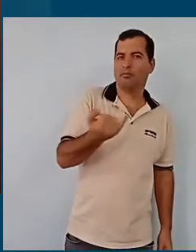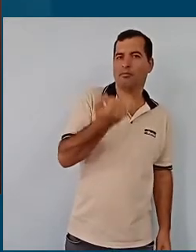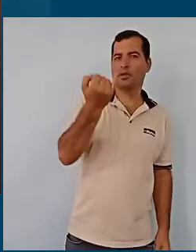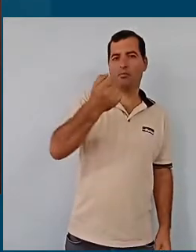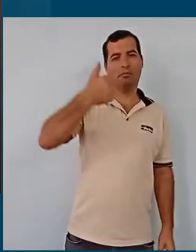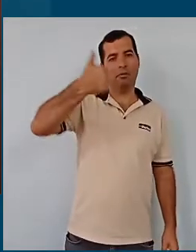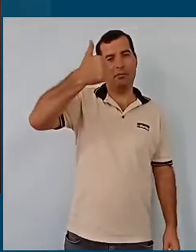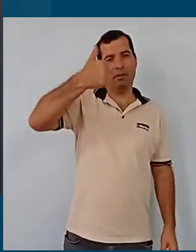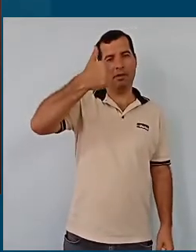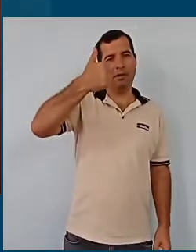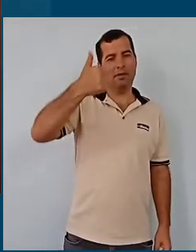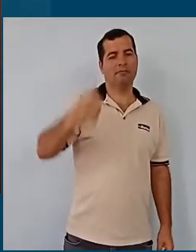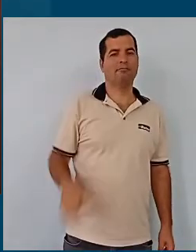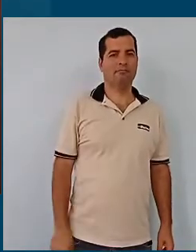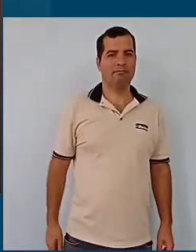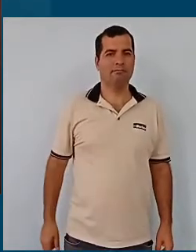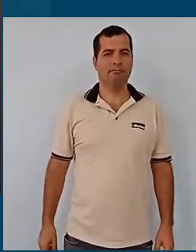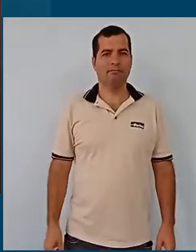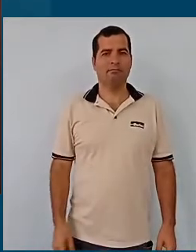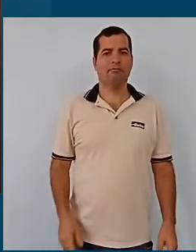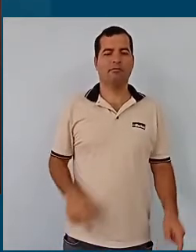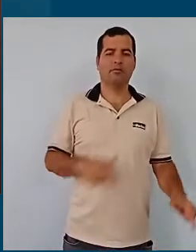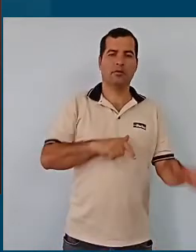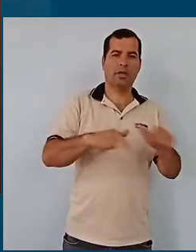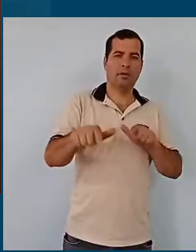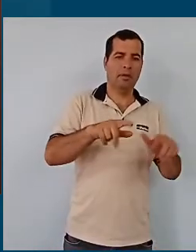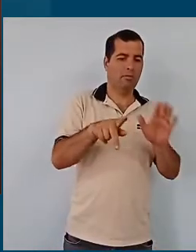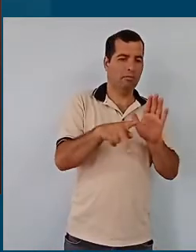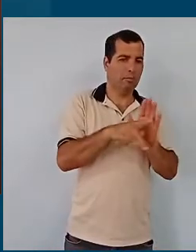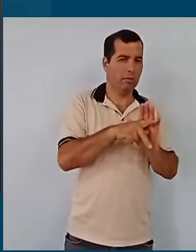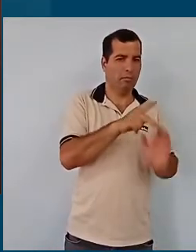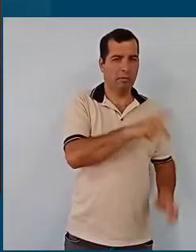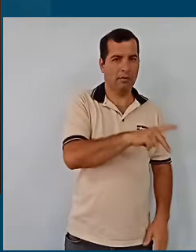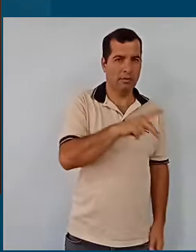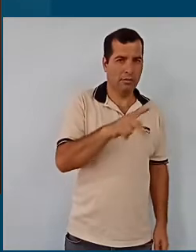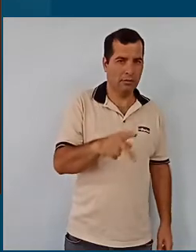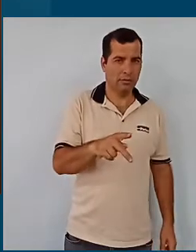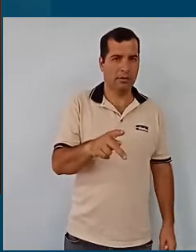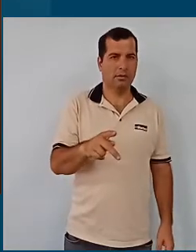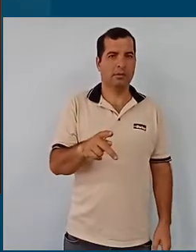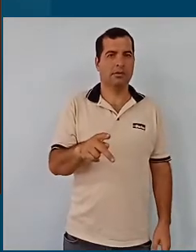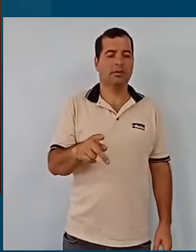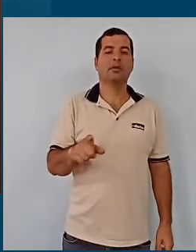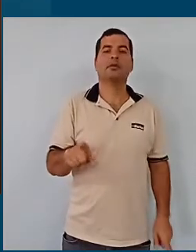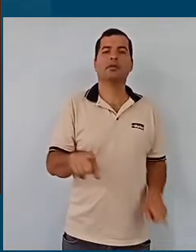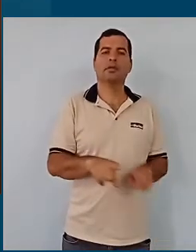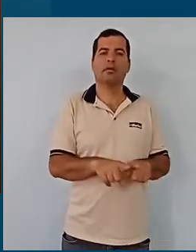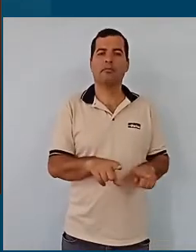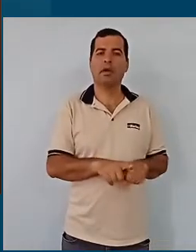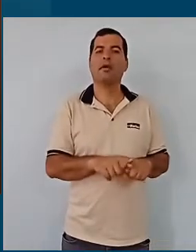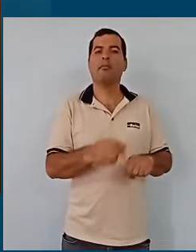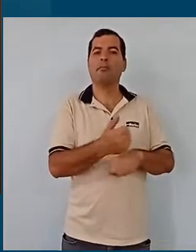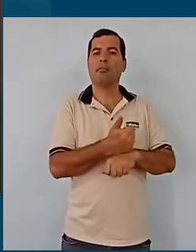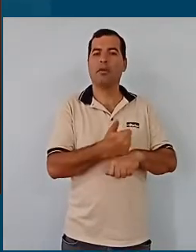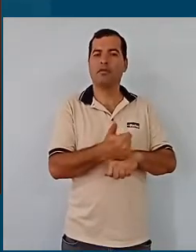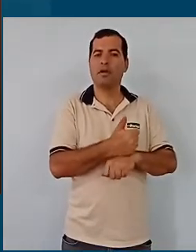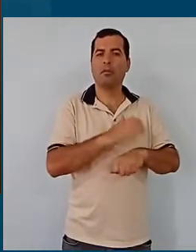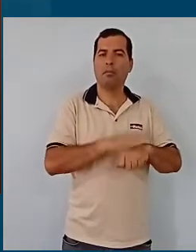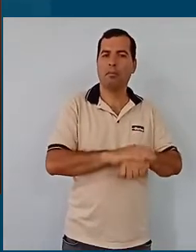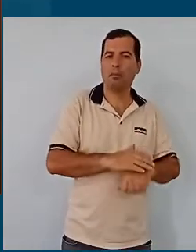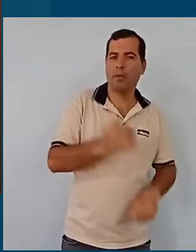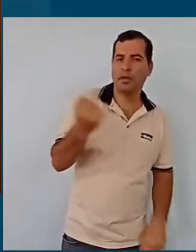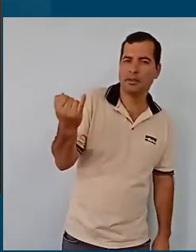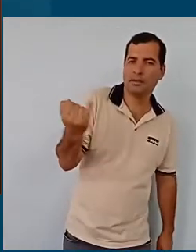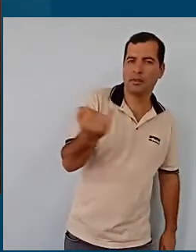da sociedade. E o trabalho do professor passa a ser o trabalho do profissional mais importante